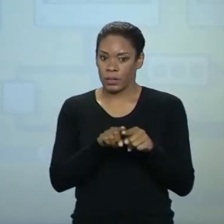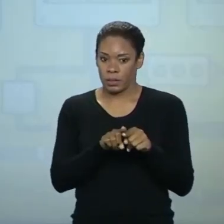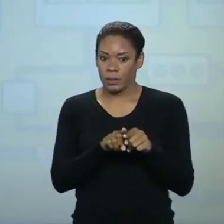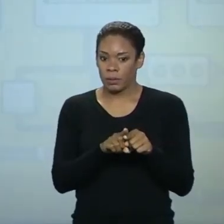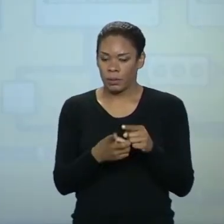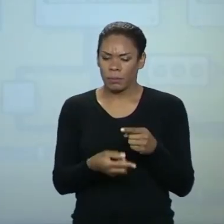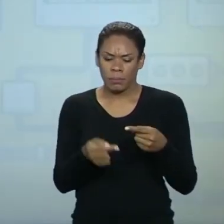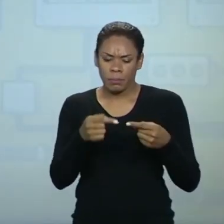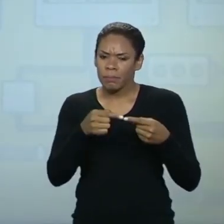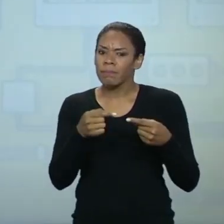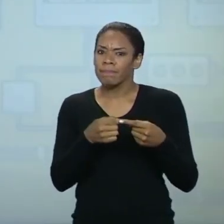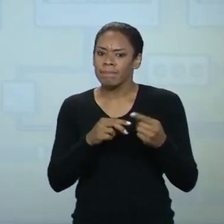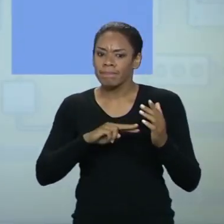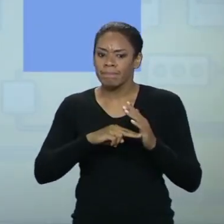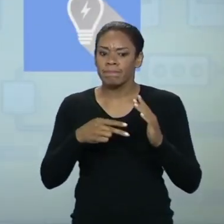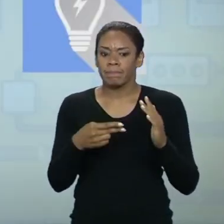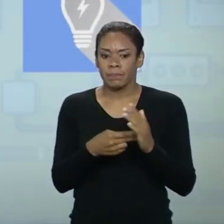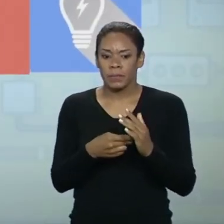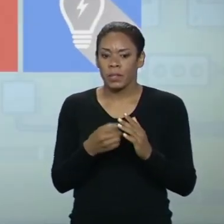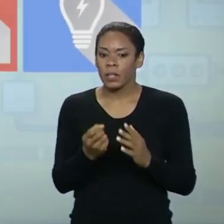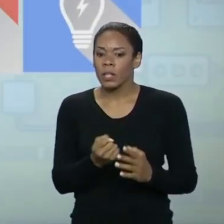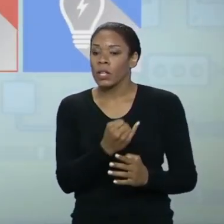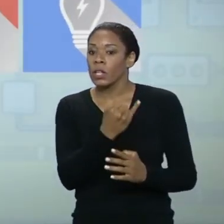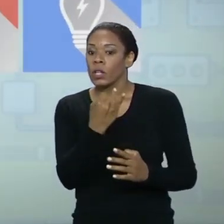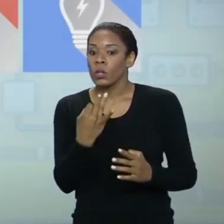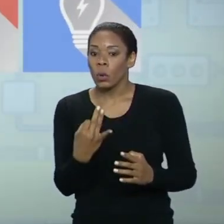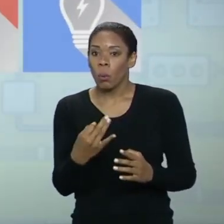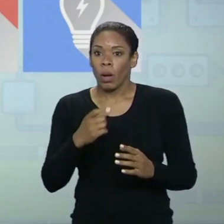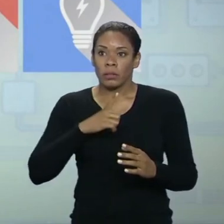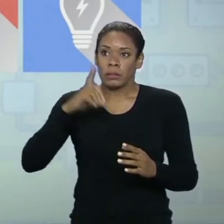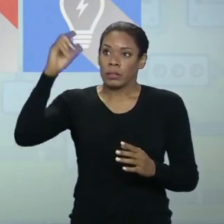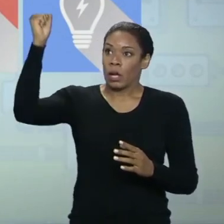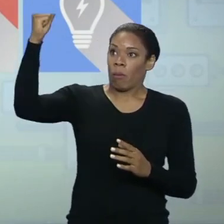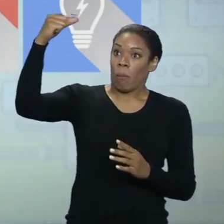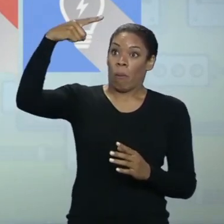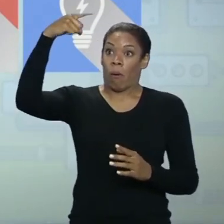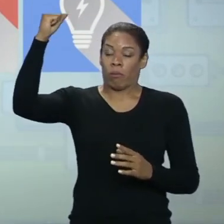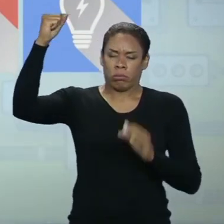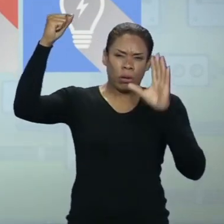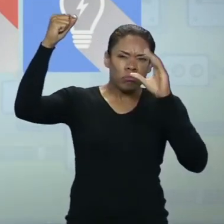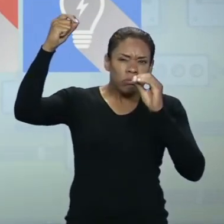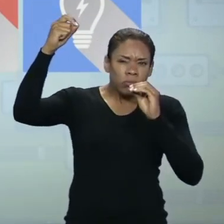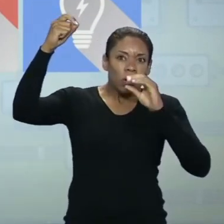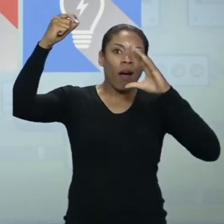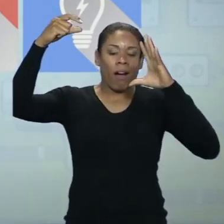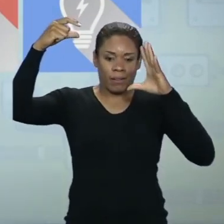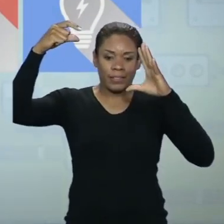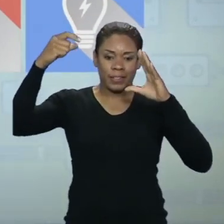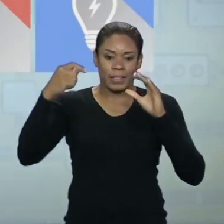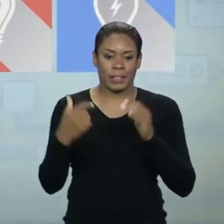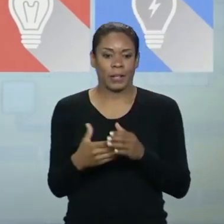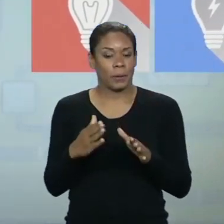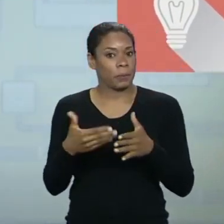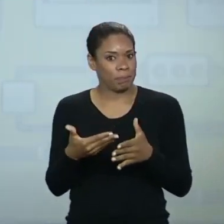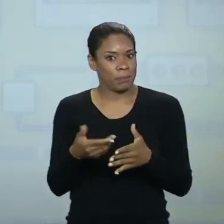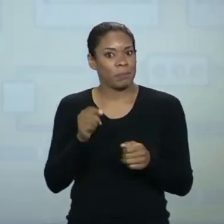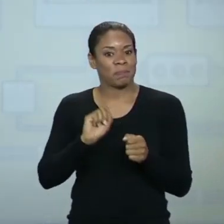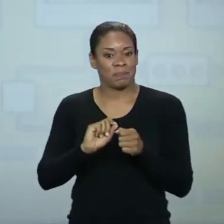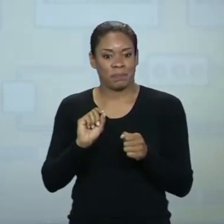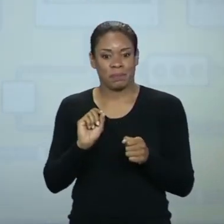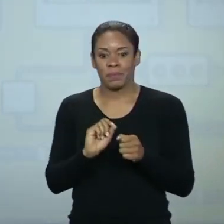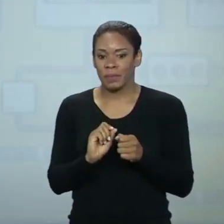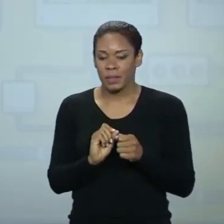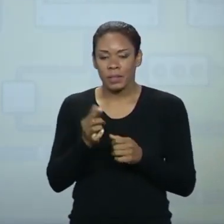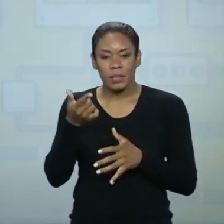de lumens determina a quantidade de fluxo luminoso necessário para determinado ambiente. Nesse processo, ele leva